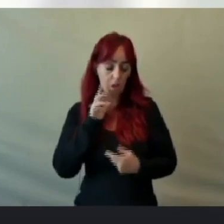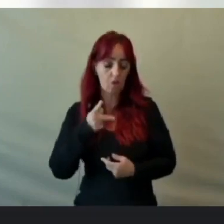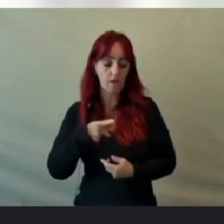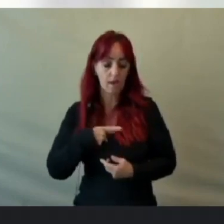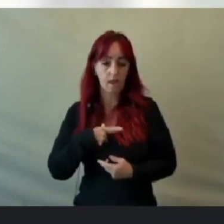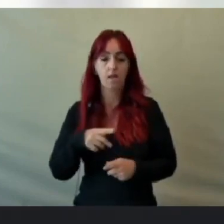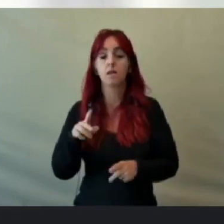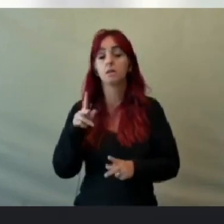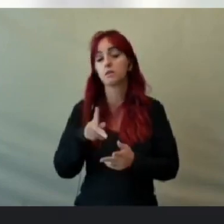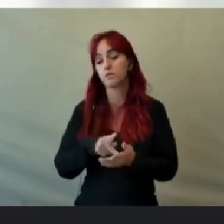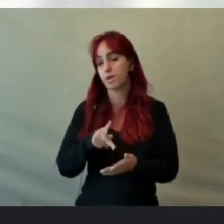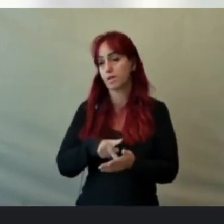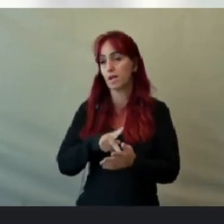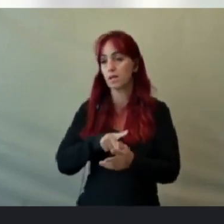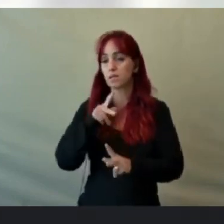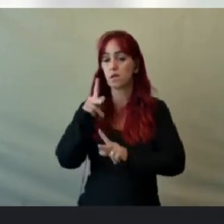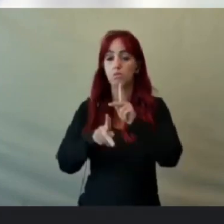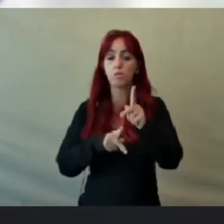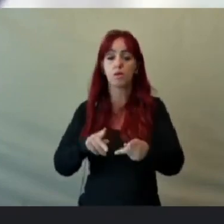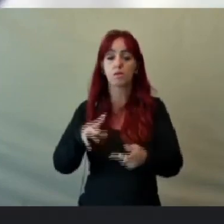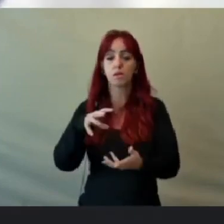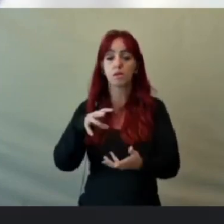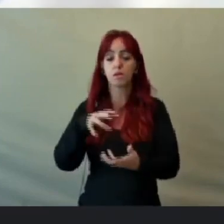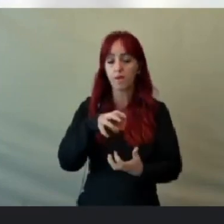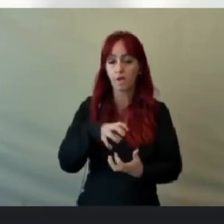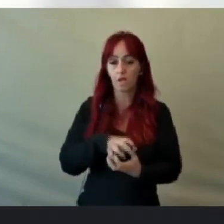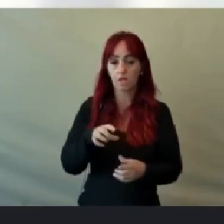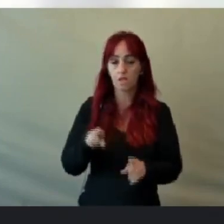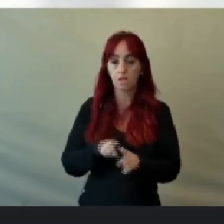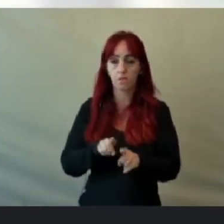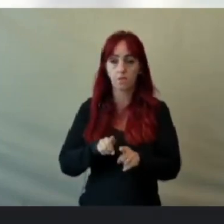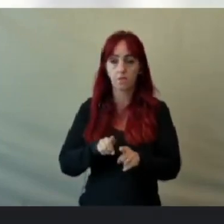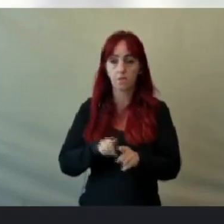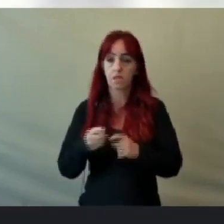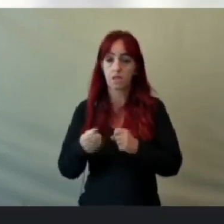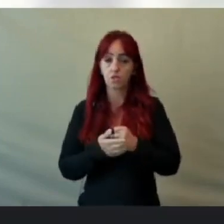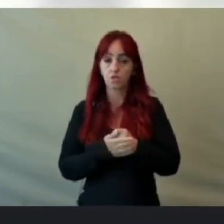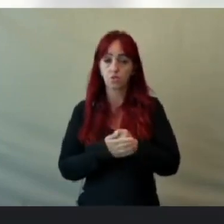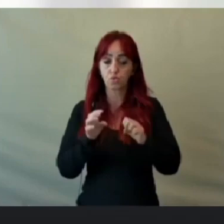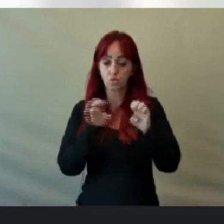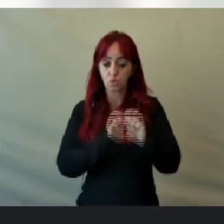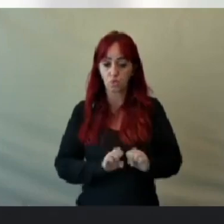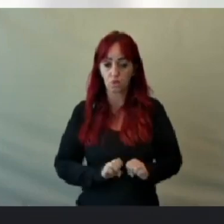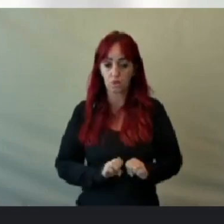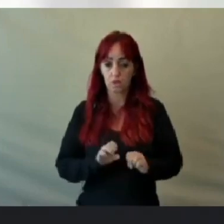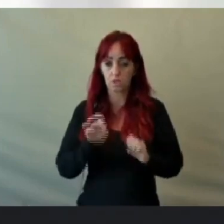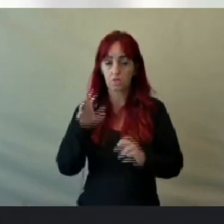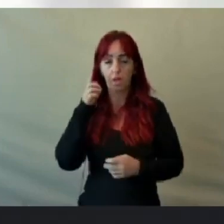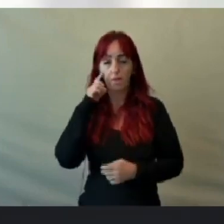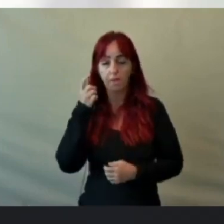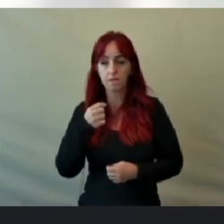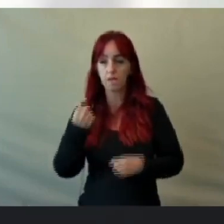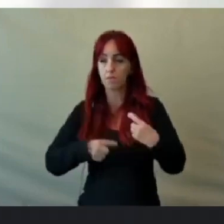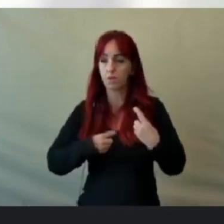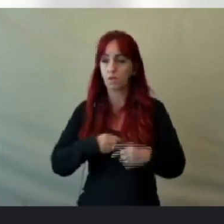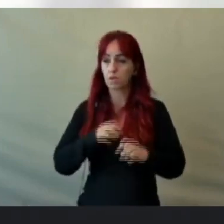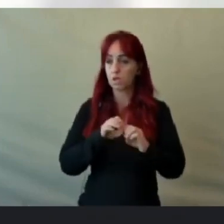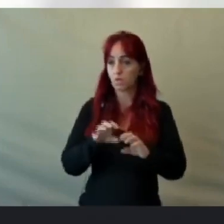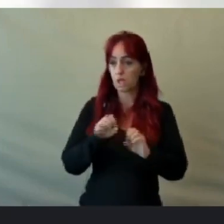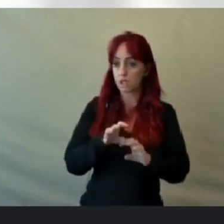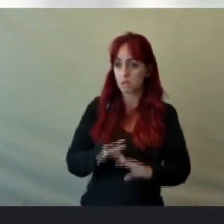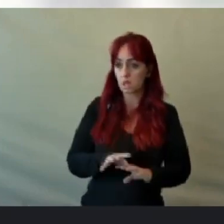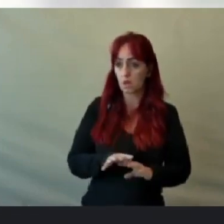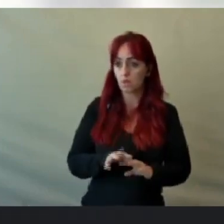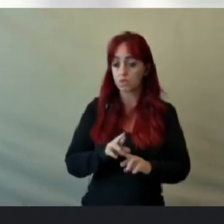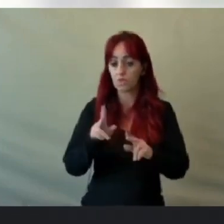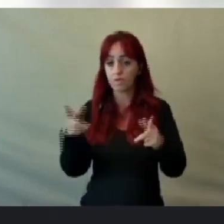estruturante das políticas não dá para pensar a política da educação da mesma maneira que a gente pensava há 30 anos não dá para pensar